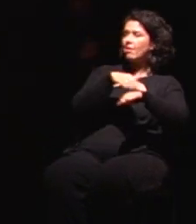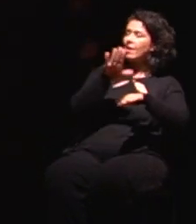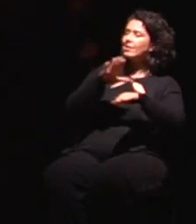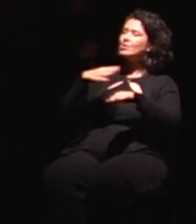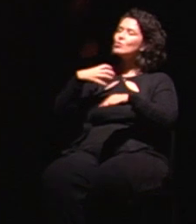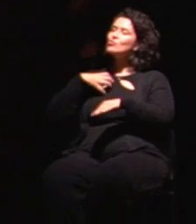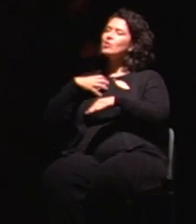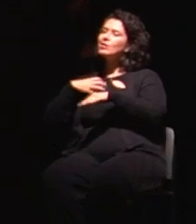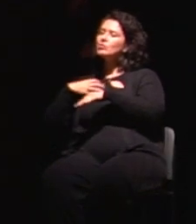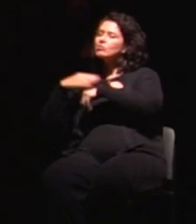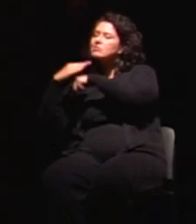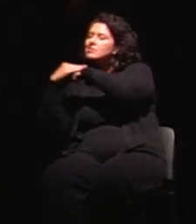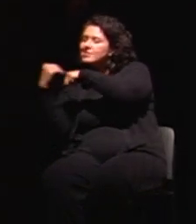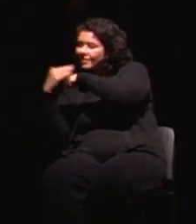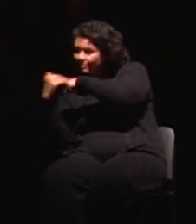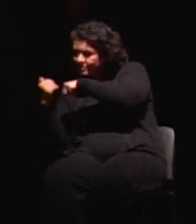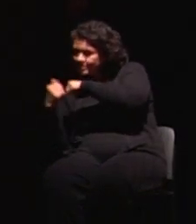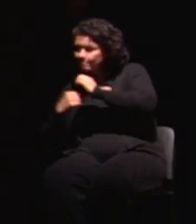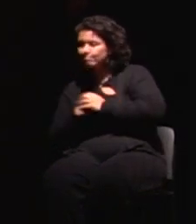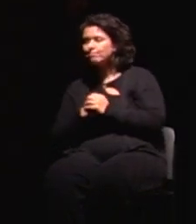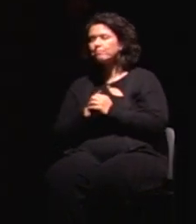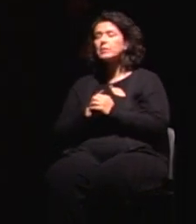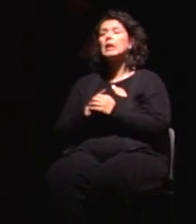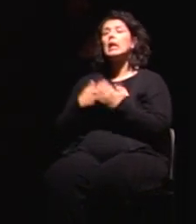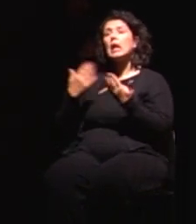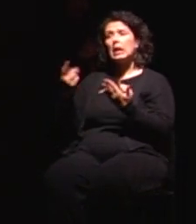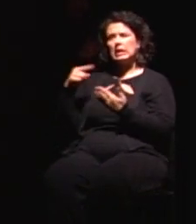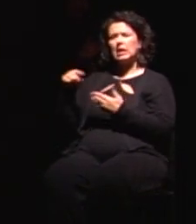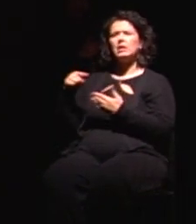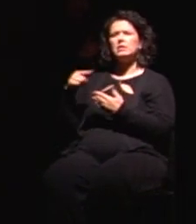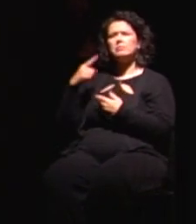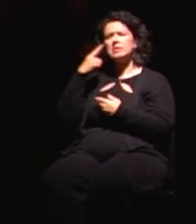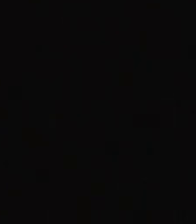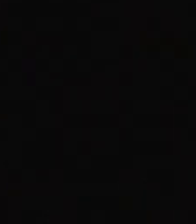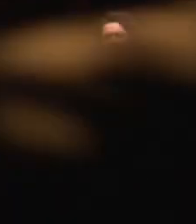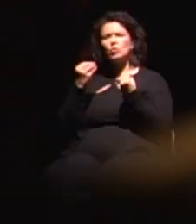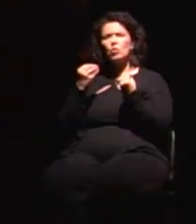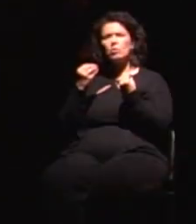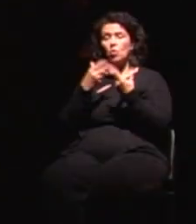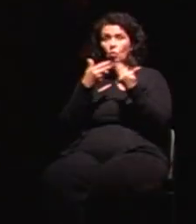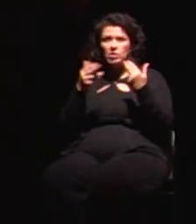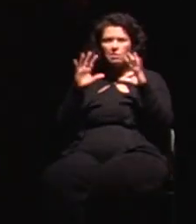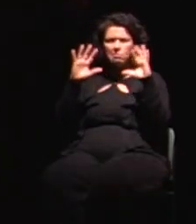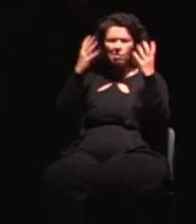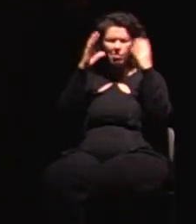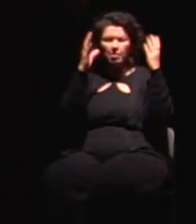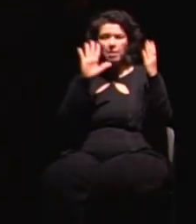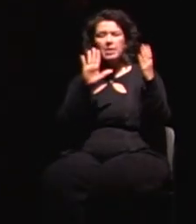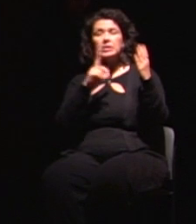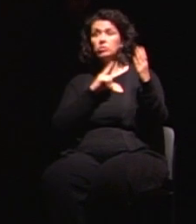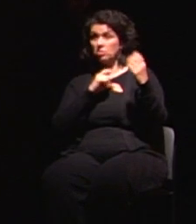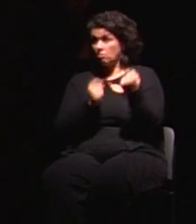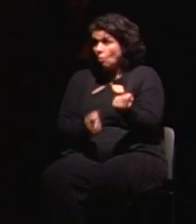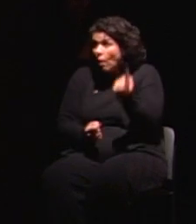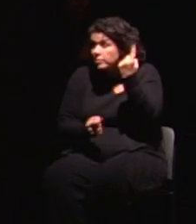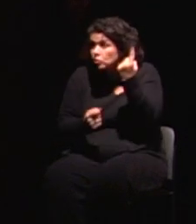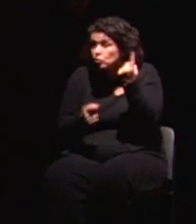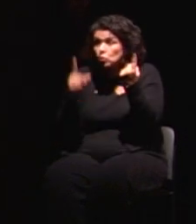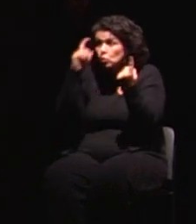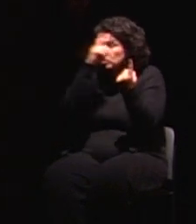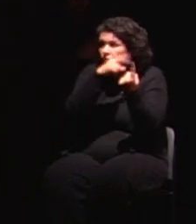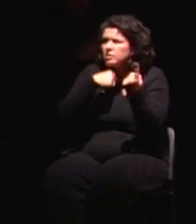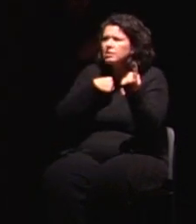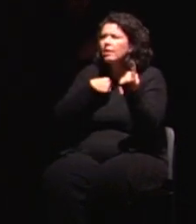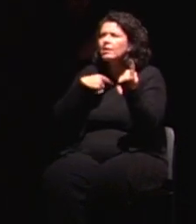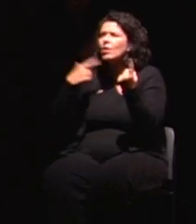situações insólitas esse absurdo também que se estava vivendo, né? Ao mesmo tempo, ele está fotografando